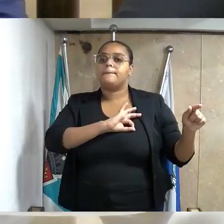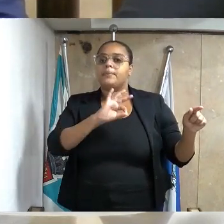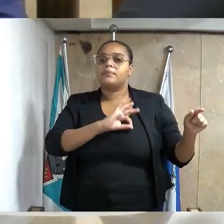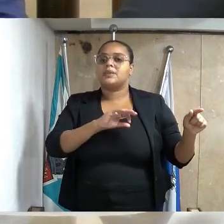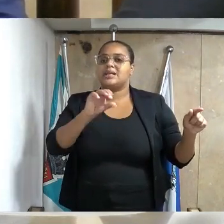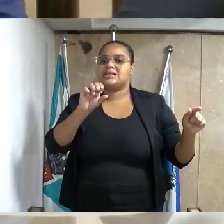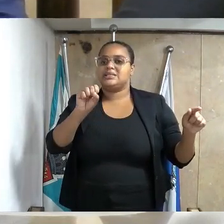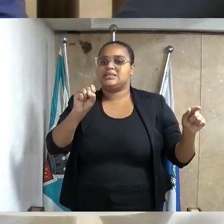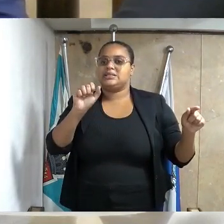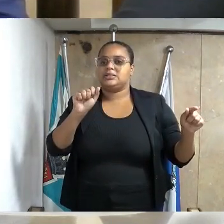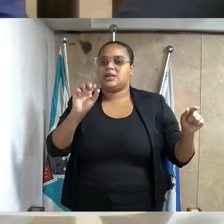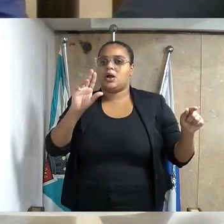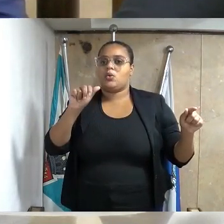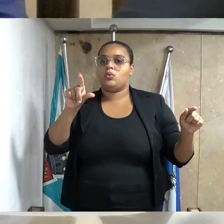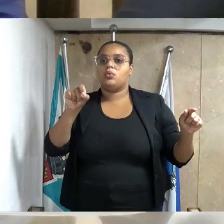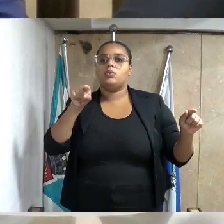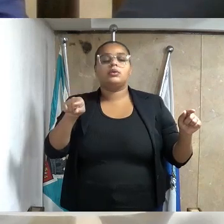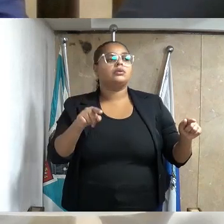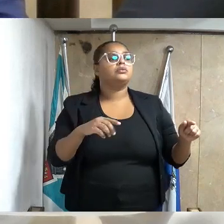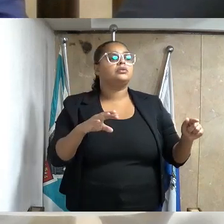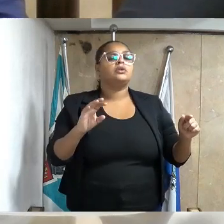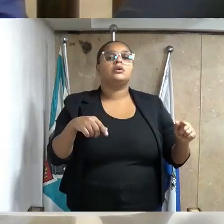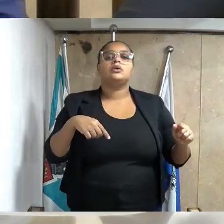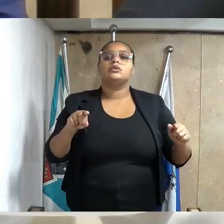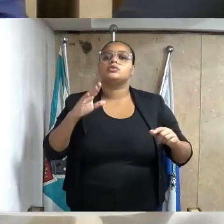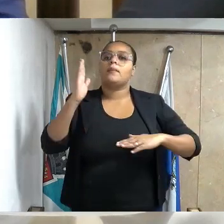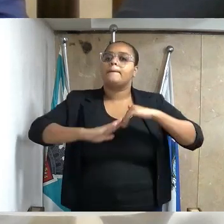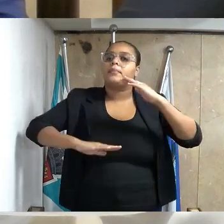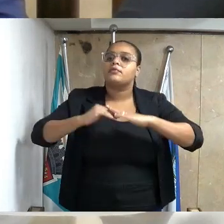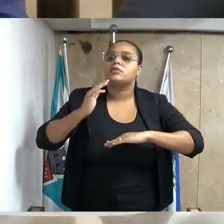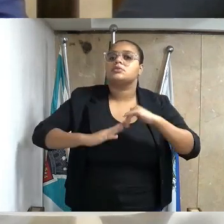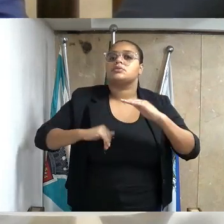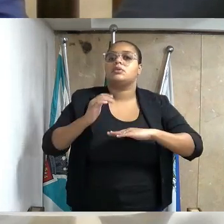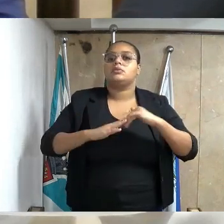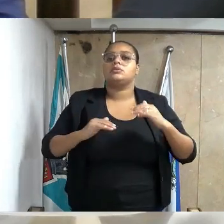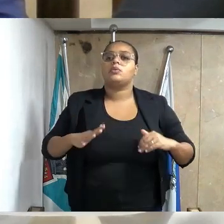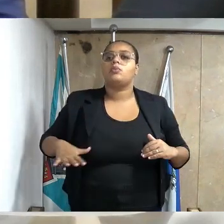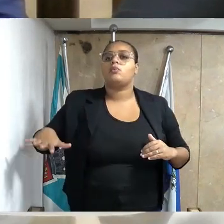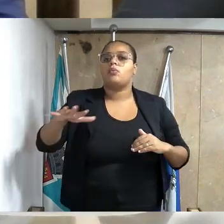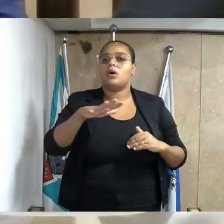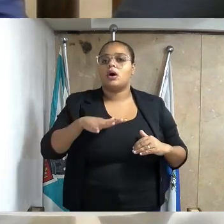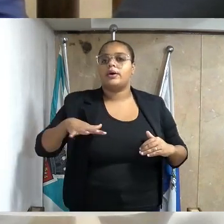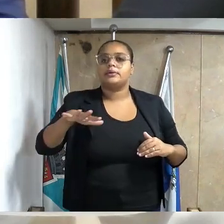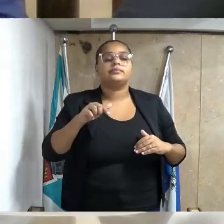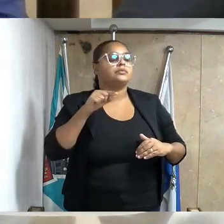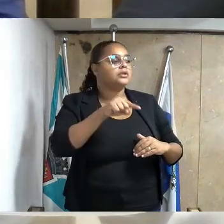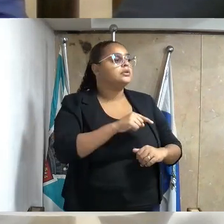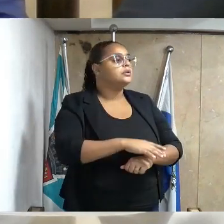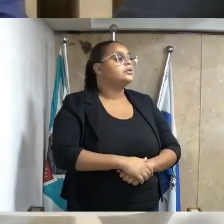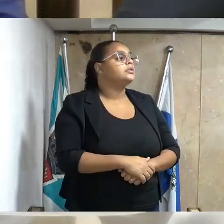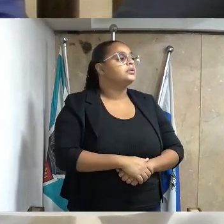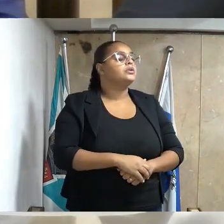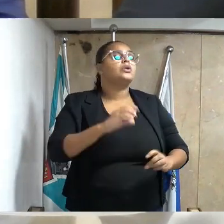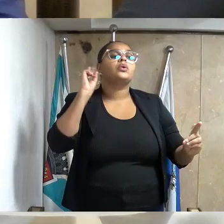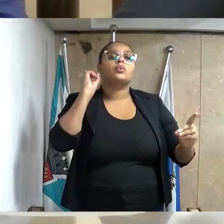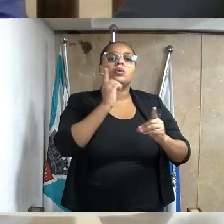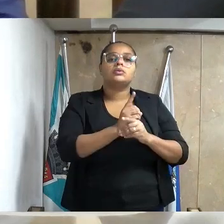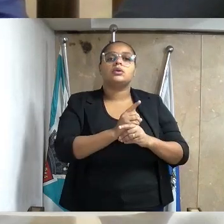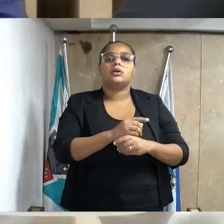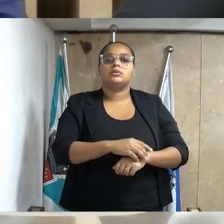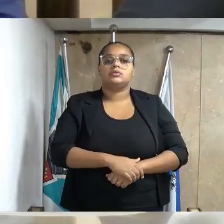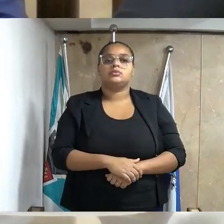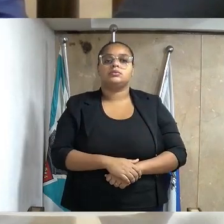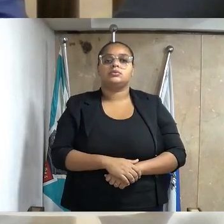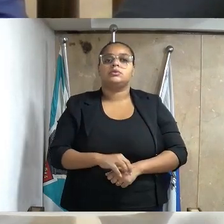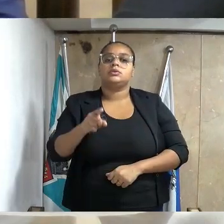Saulo de Souza Freire, por exercer suas funções no batalhão de rondas especiais e controle de multidão